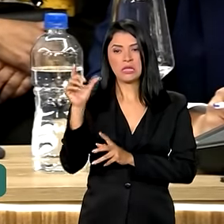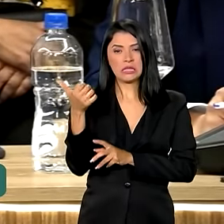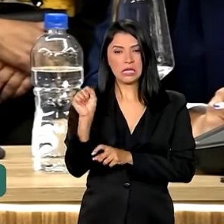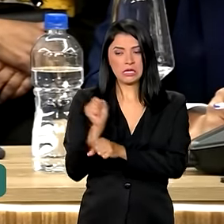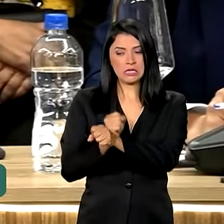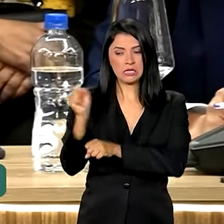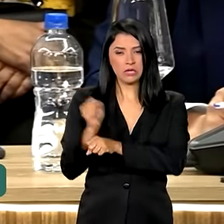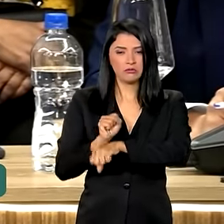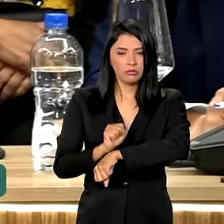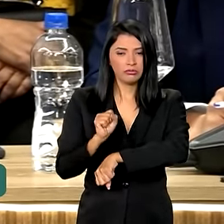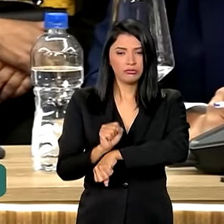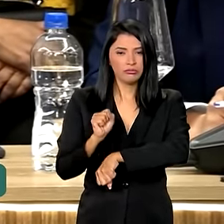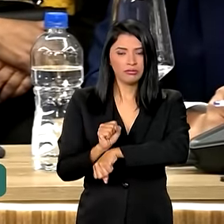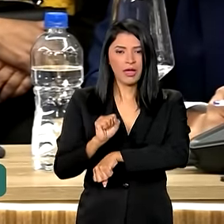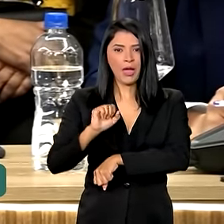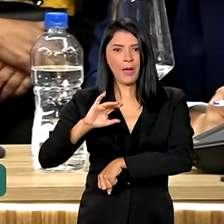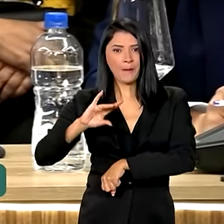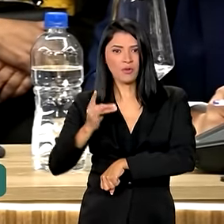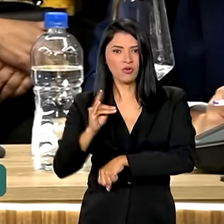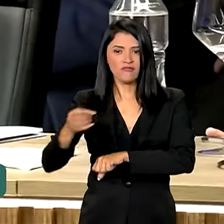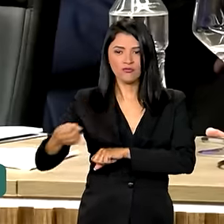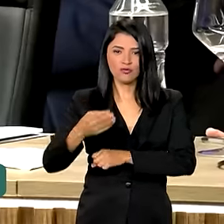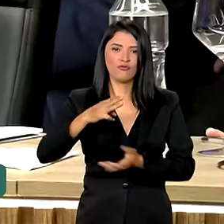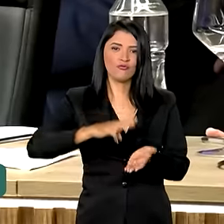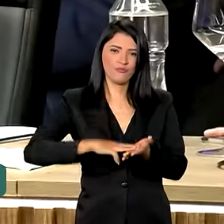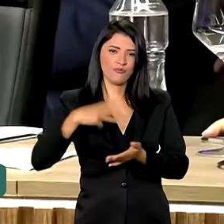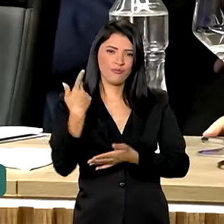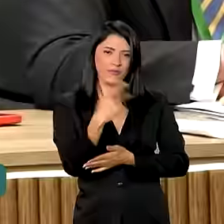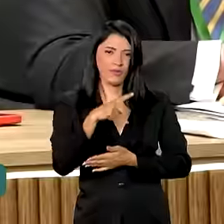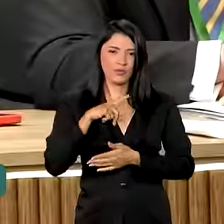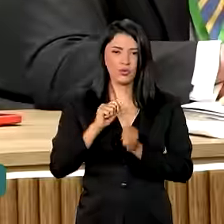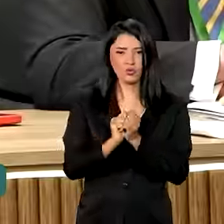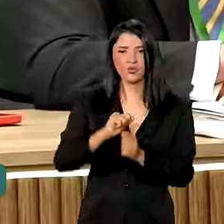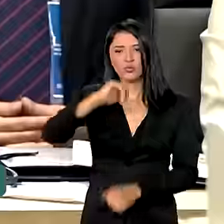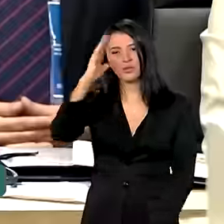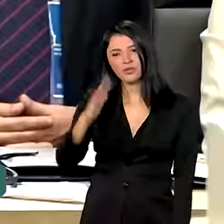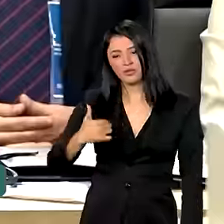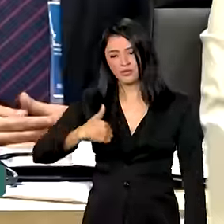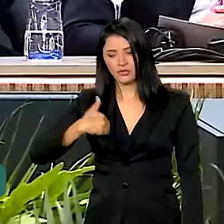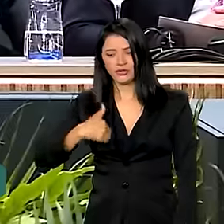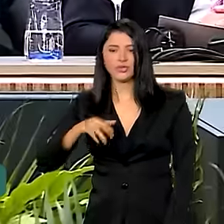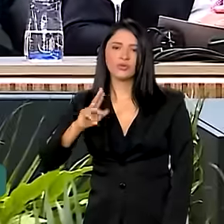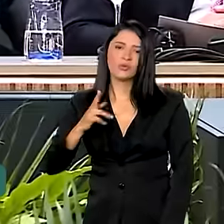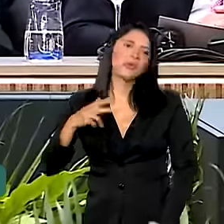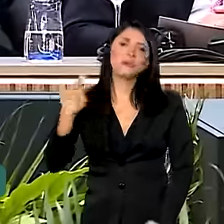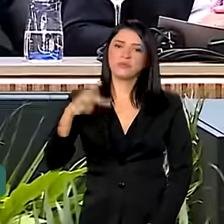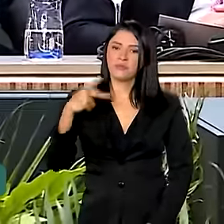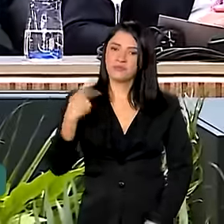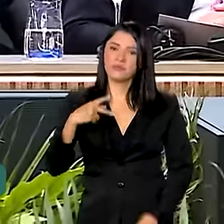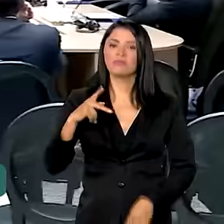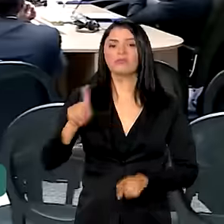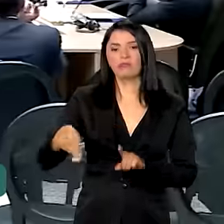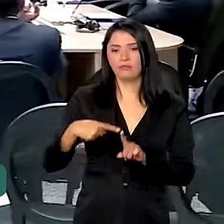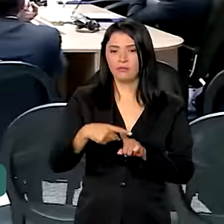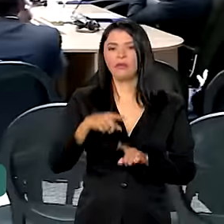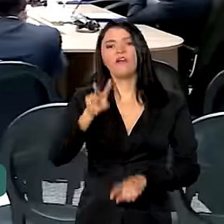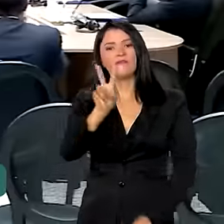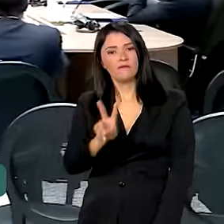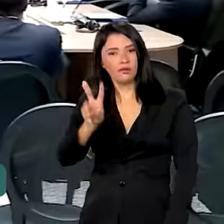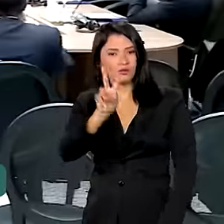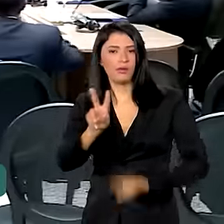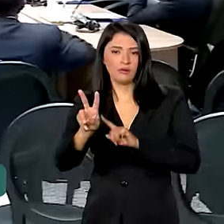espera, a Bolívia é o novo membro do bloco, ao lado do Brasil, Argentina, Uruguai e Paraguai, além da